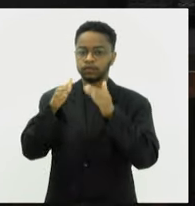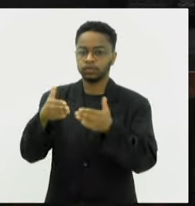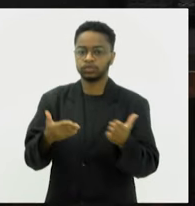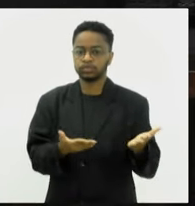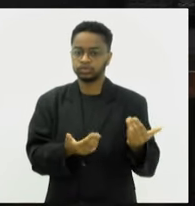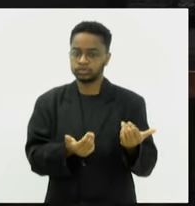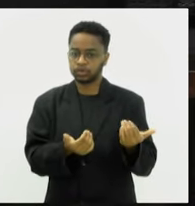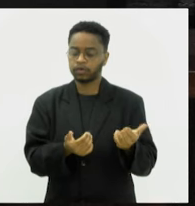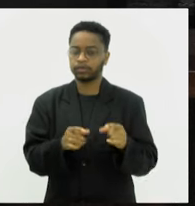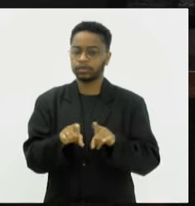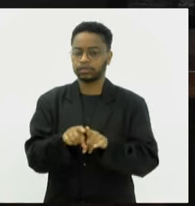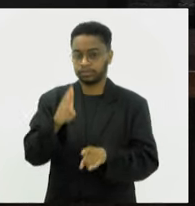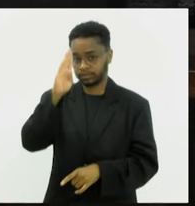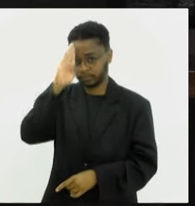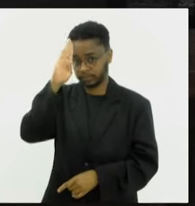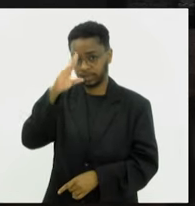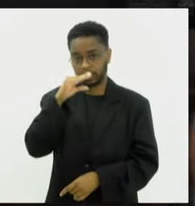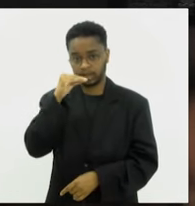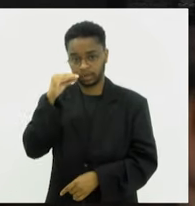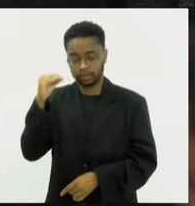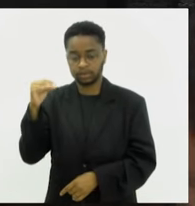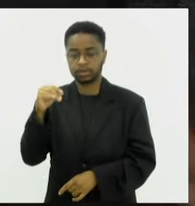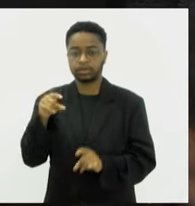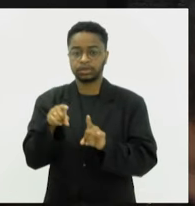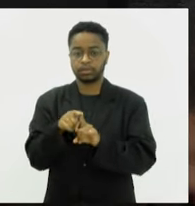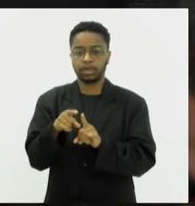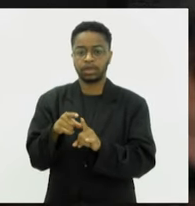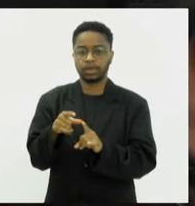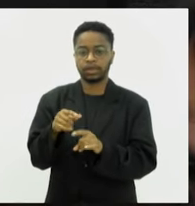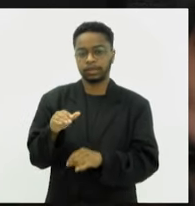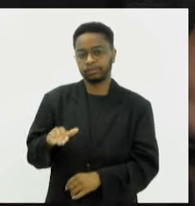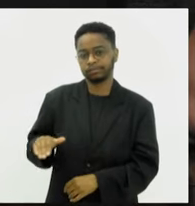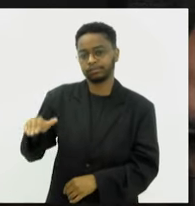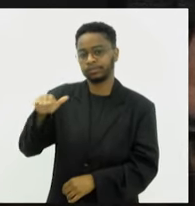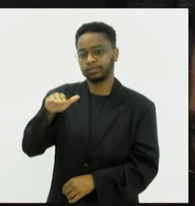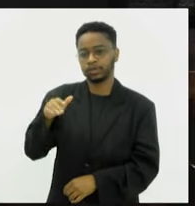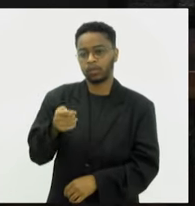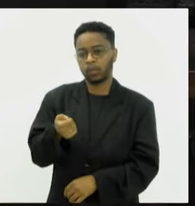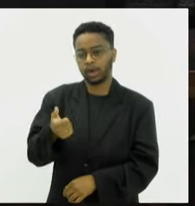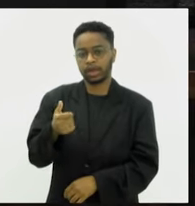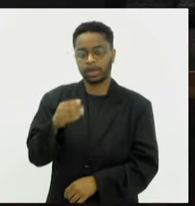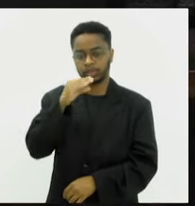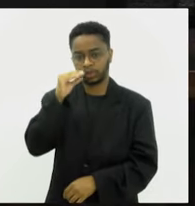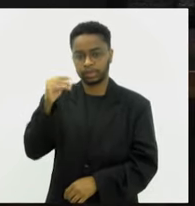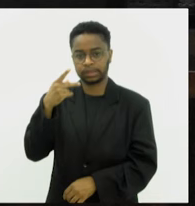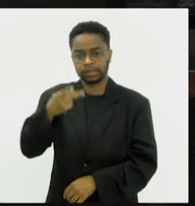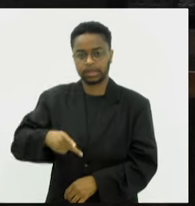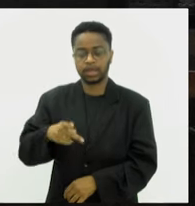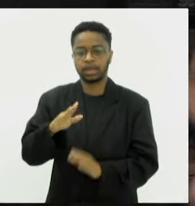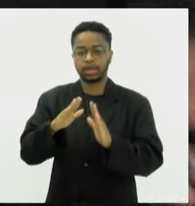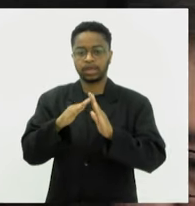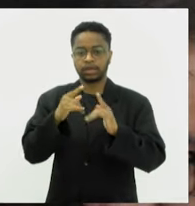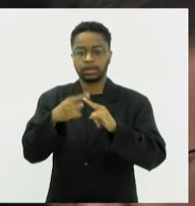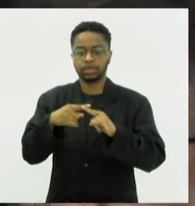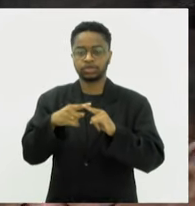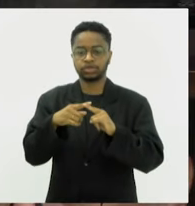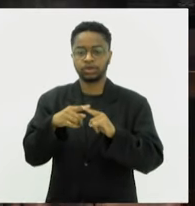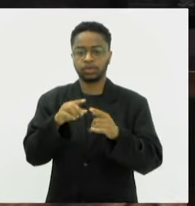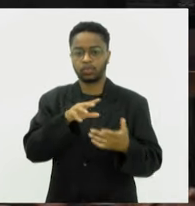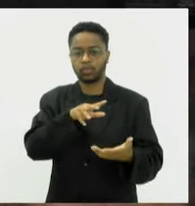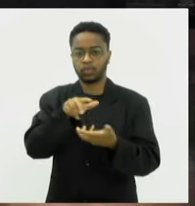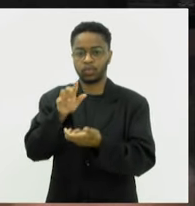em especial os adolescentes e pré-adolescentes da instituição Igreja Universal do Reino de Deus.